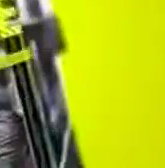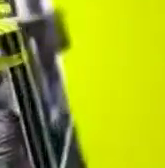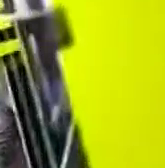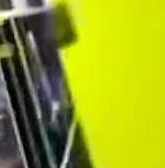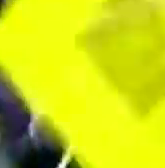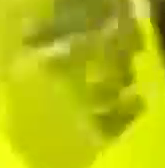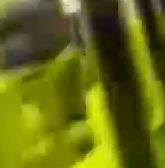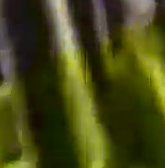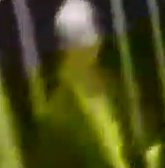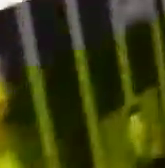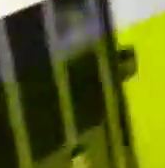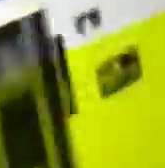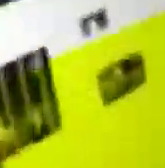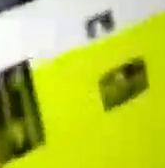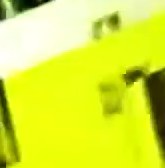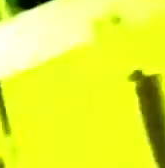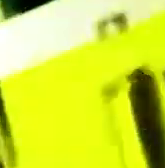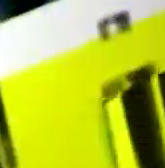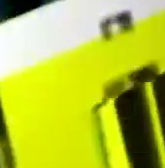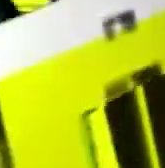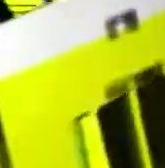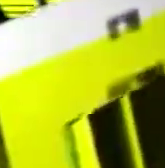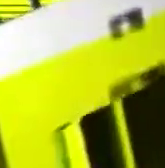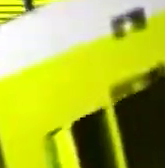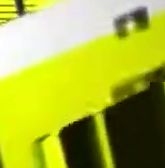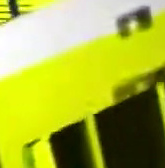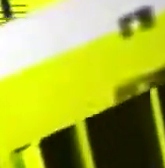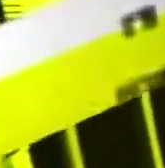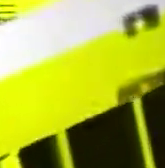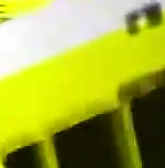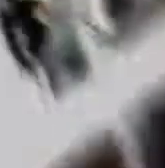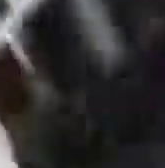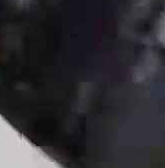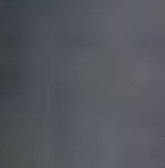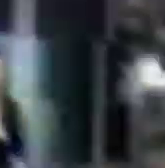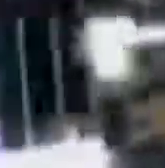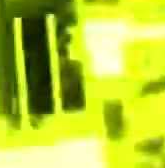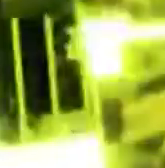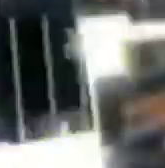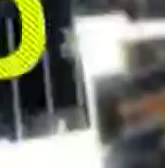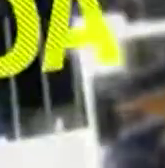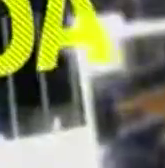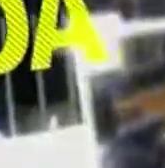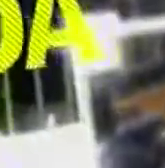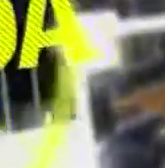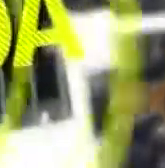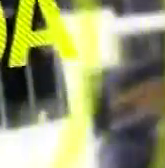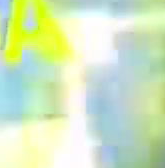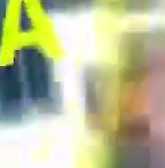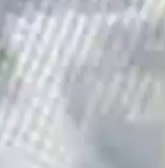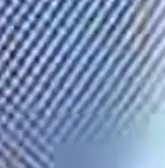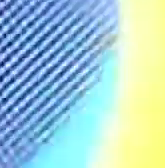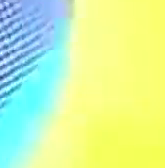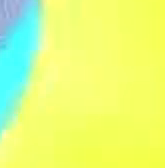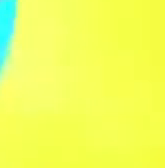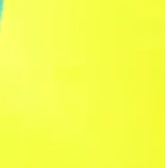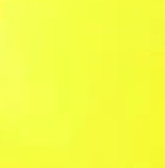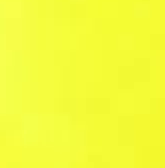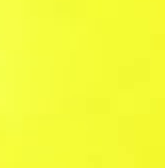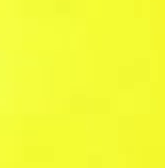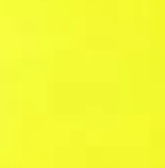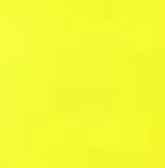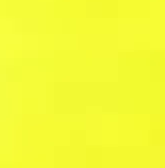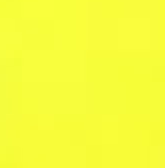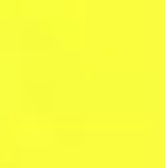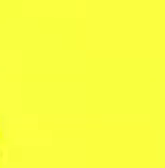que sejam menos importantes. Um segundo encaminhamento. Ministério de Santos, no meu estado de São Paulo.